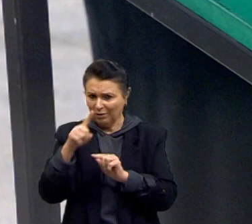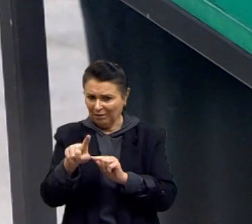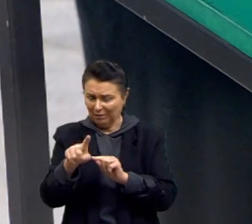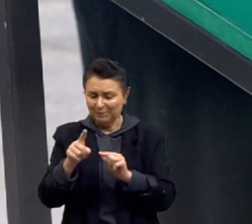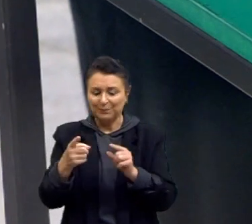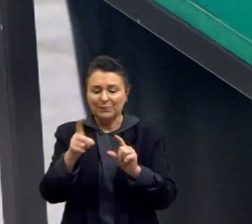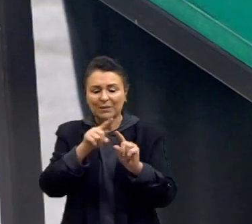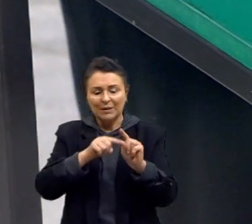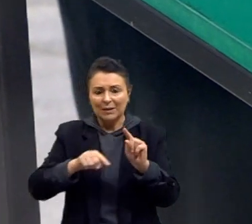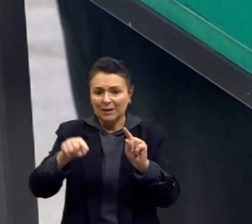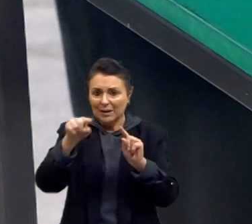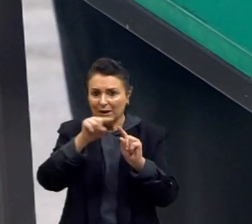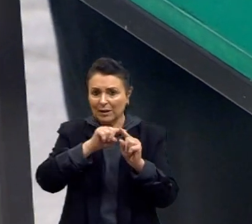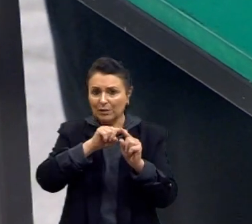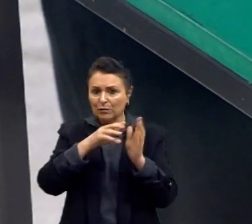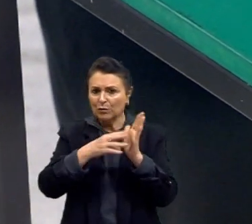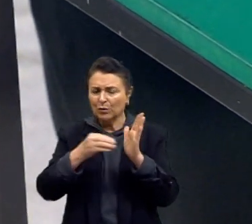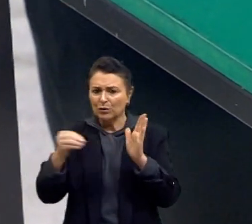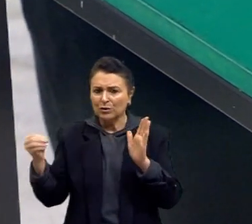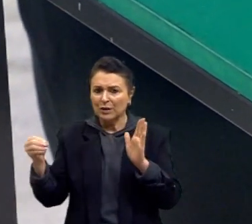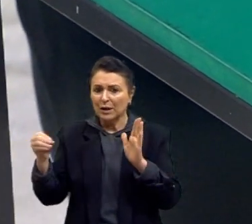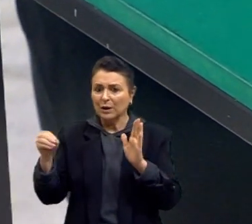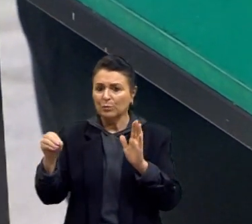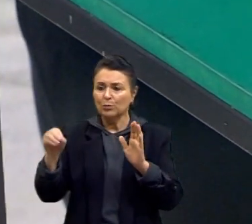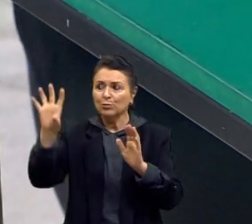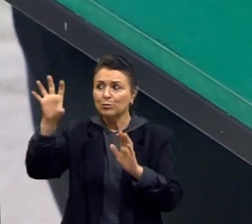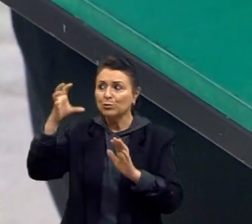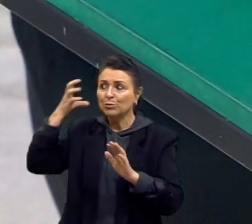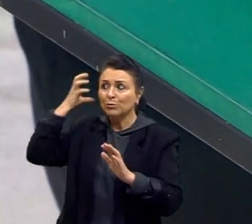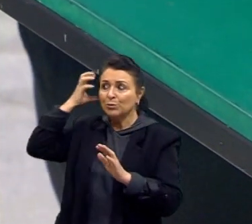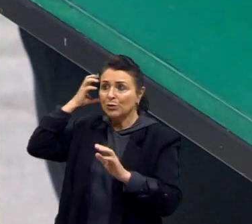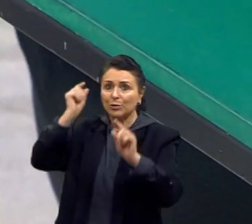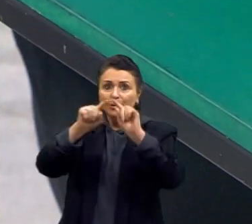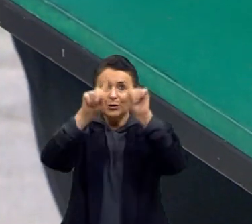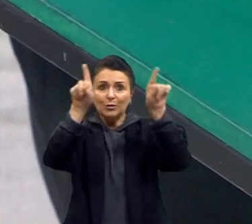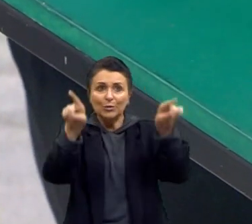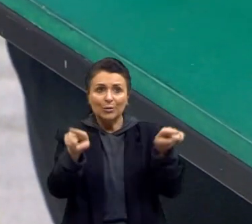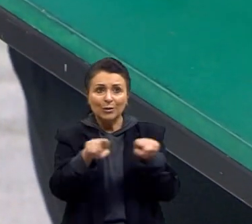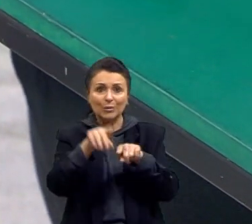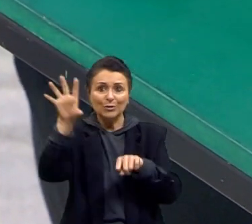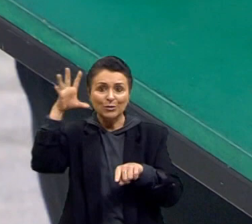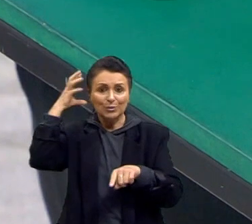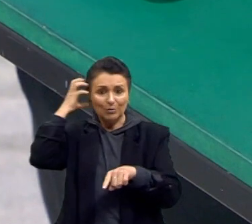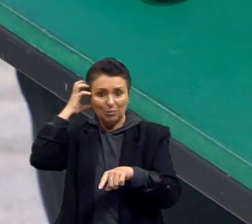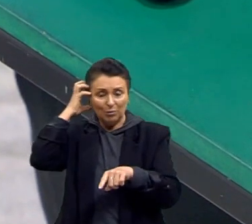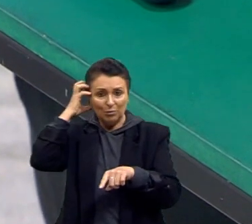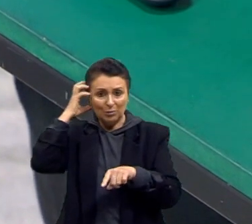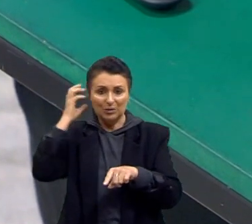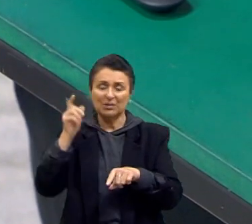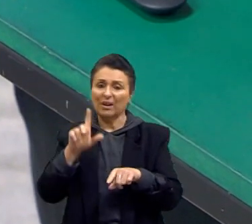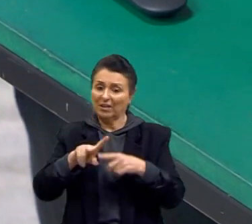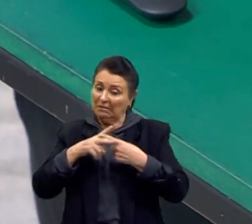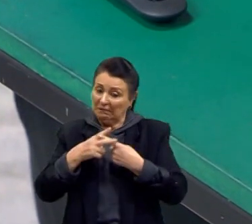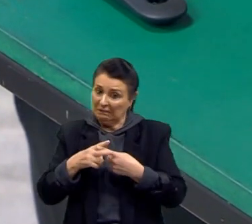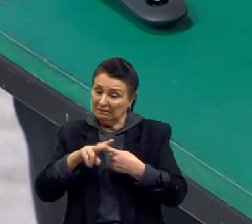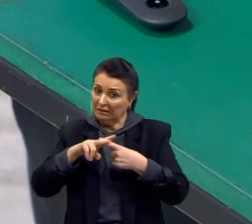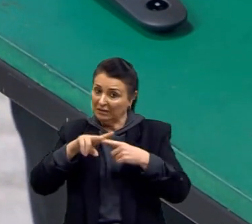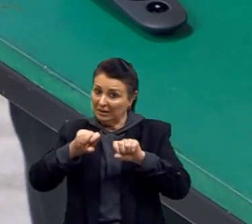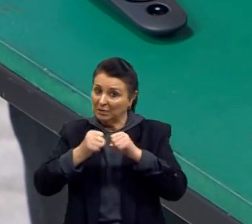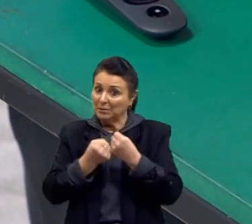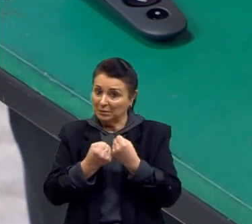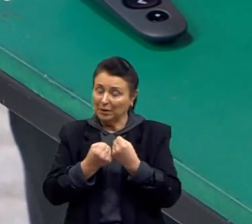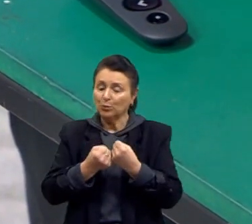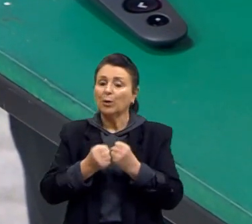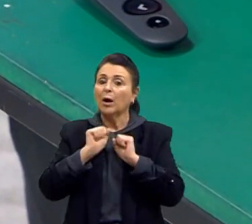cima aqui foi retirado né de um alto-falante de um equipamento que já estava né estragaram então a gente pode